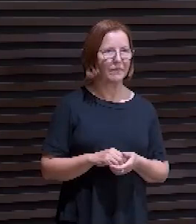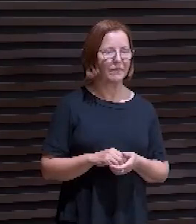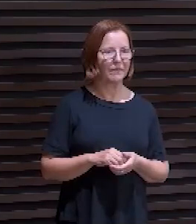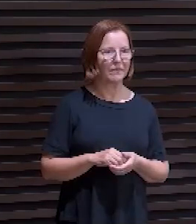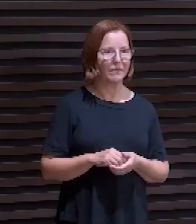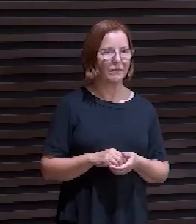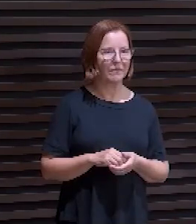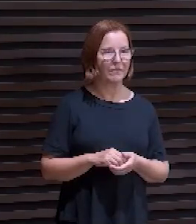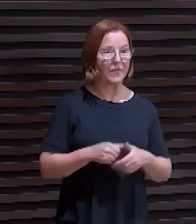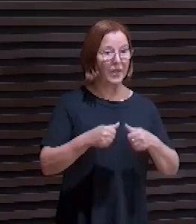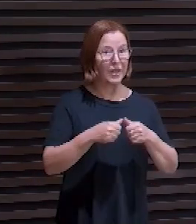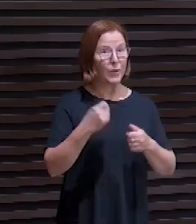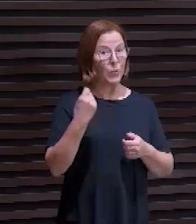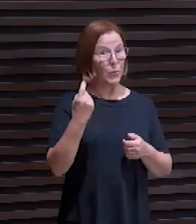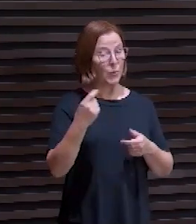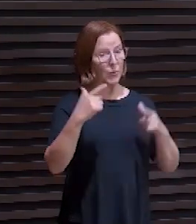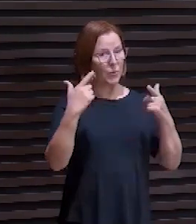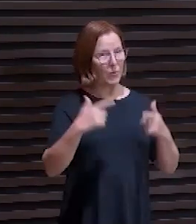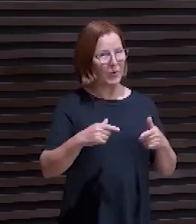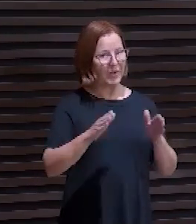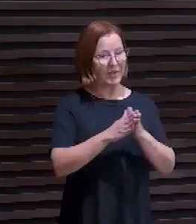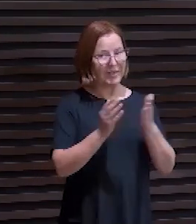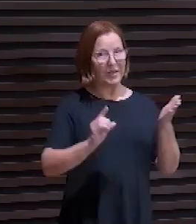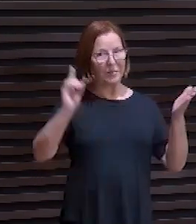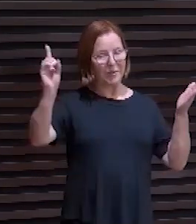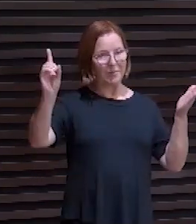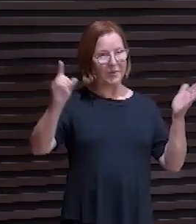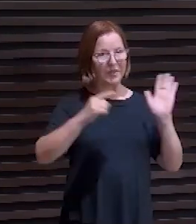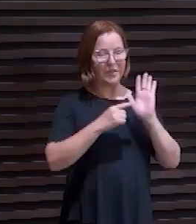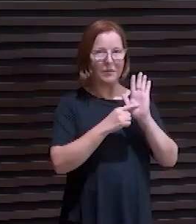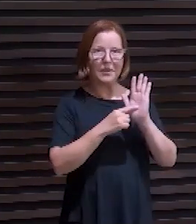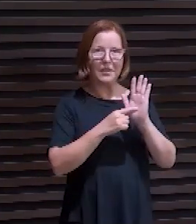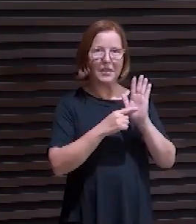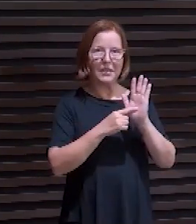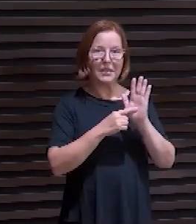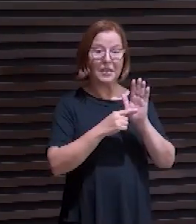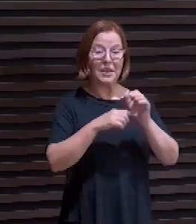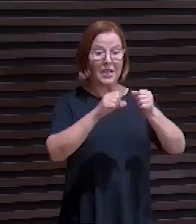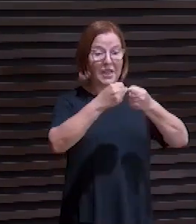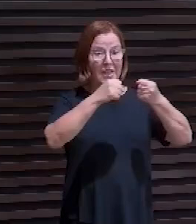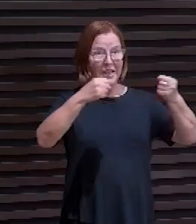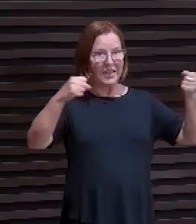Esse é o único lugar na Bíblia em que aparece grande sumo